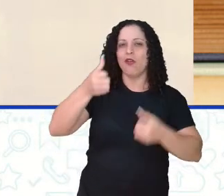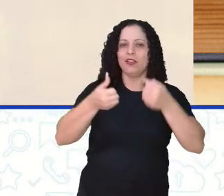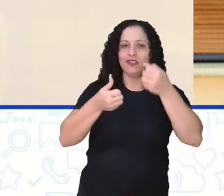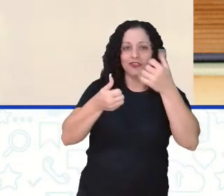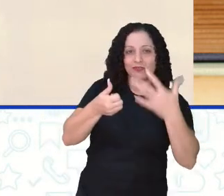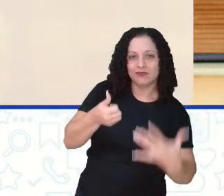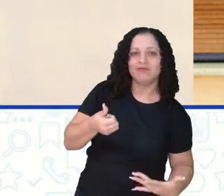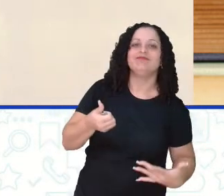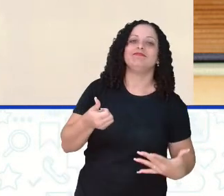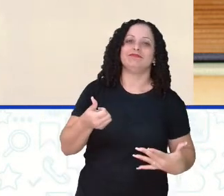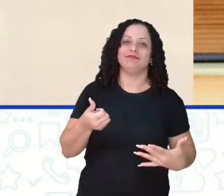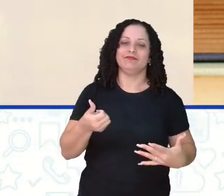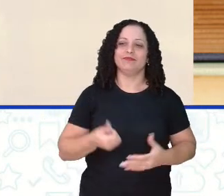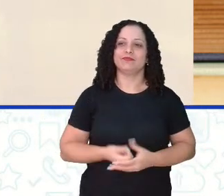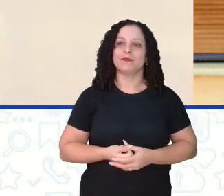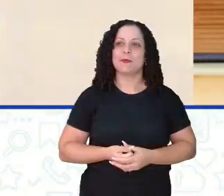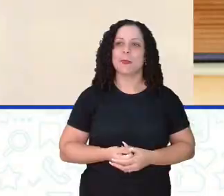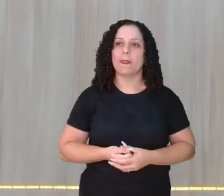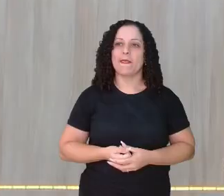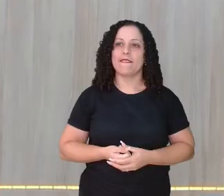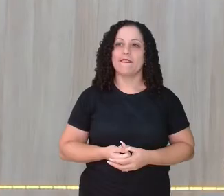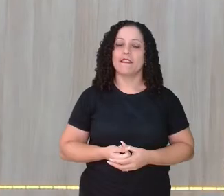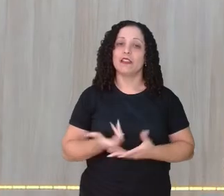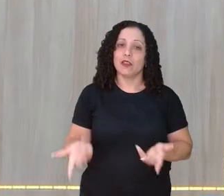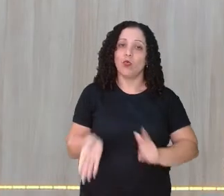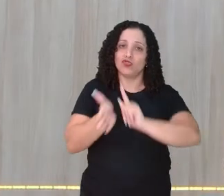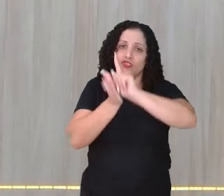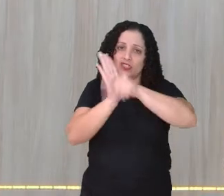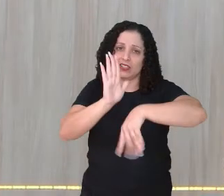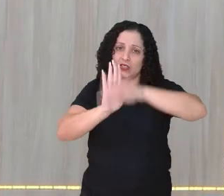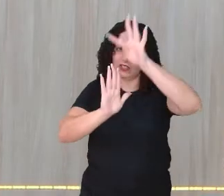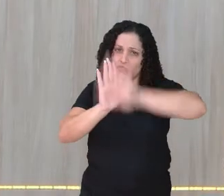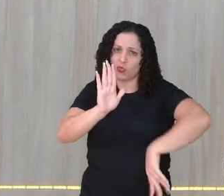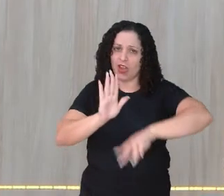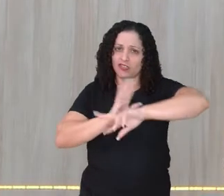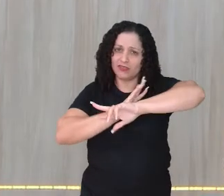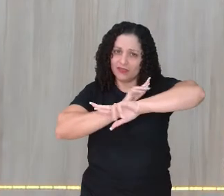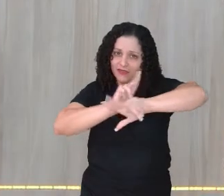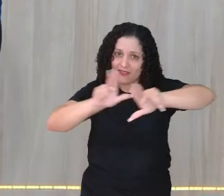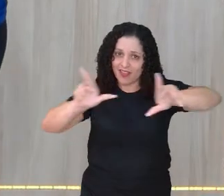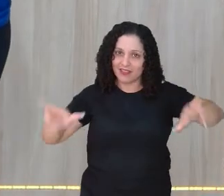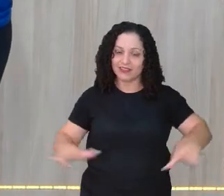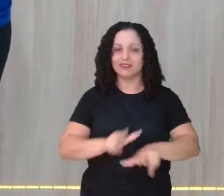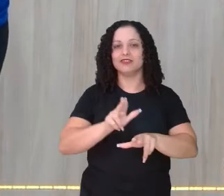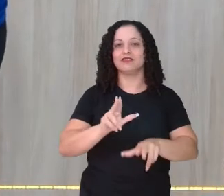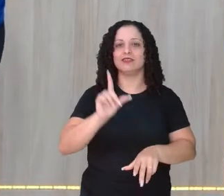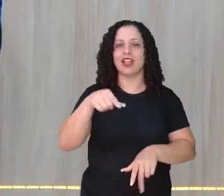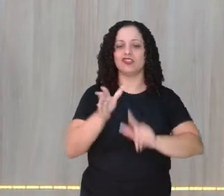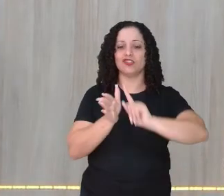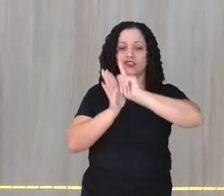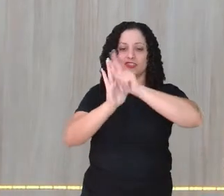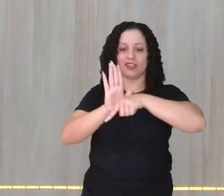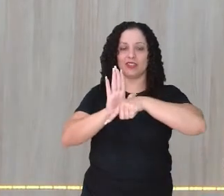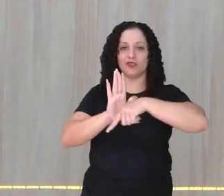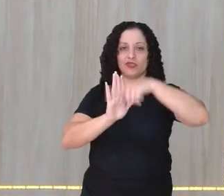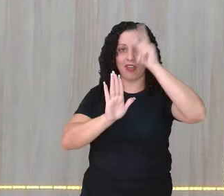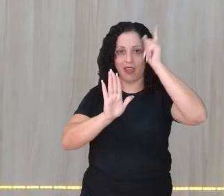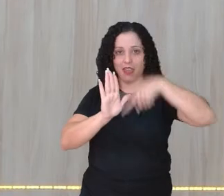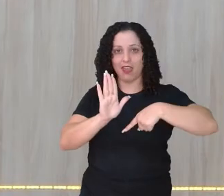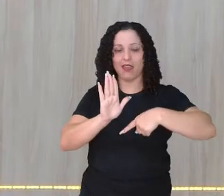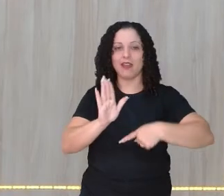bem falou. Então, esses gêneros textuais, né, O que são gêneros é aquela situação